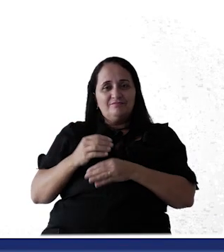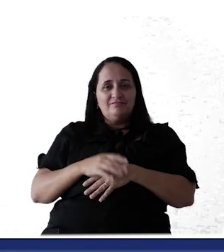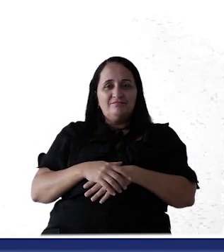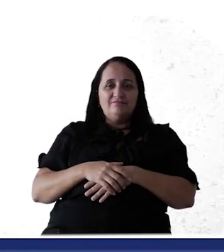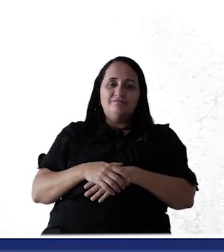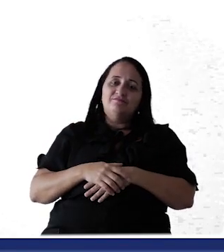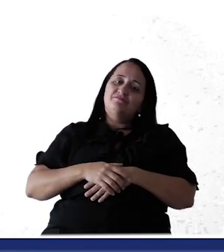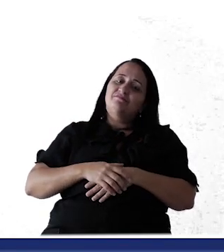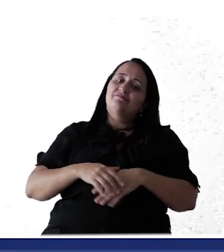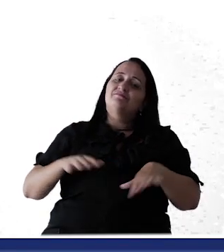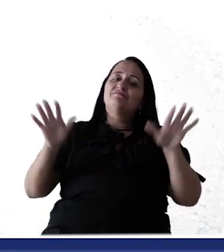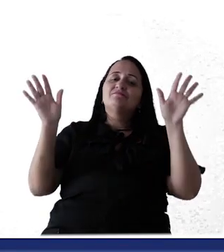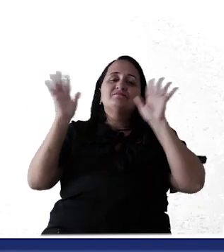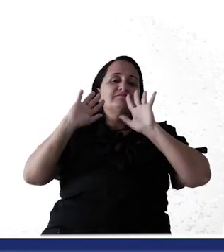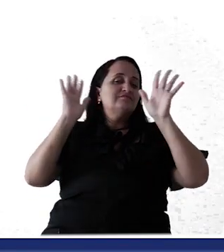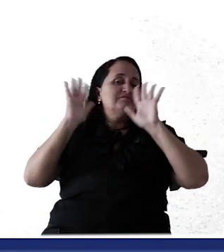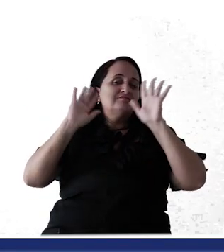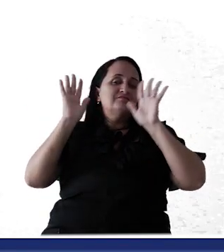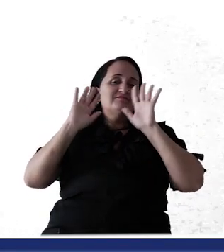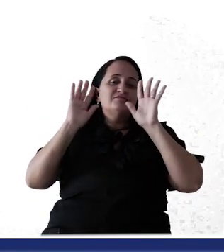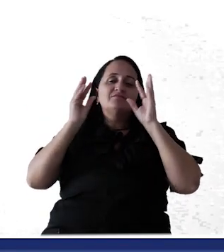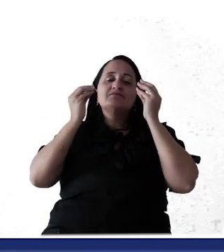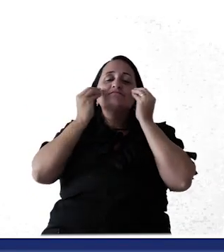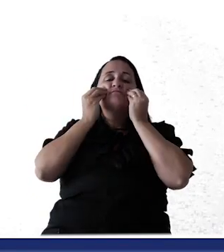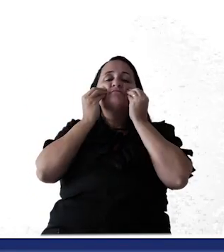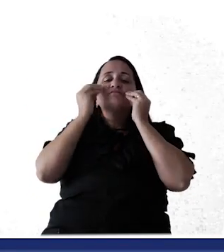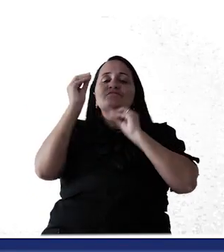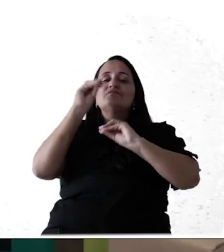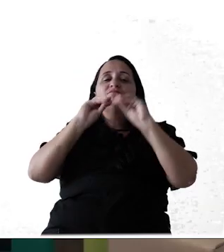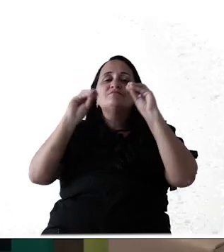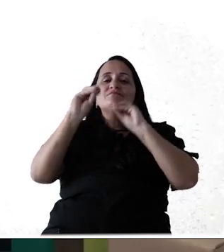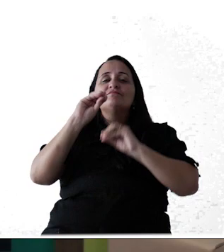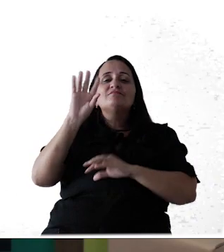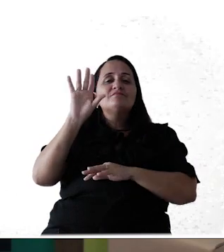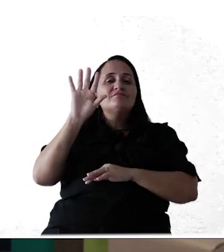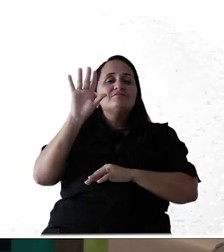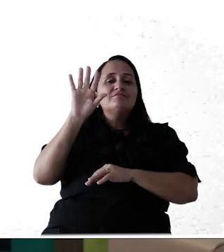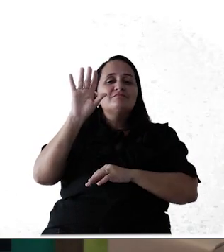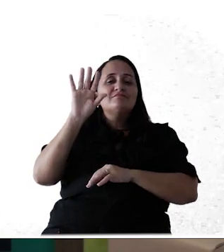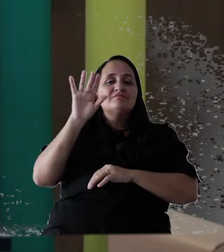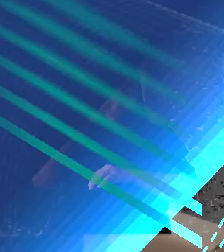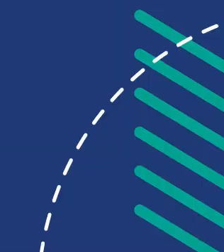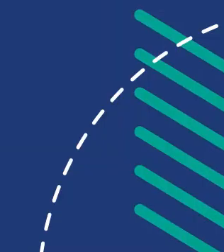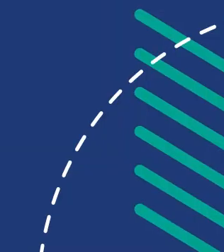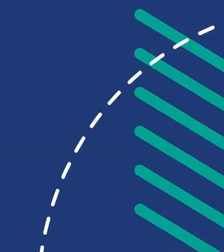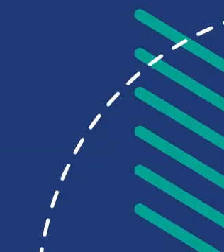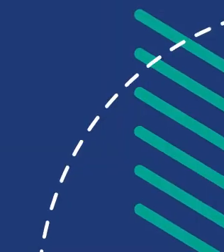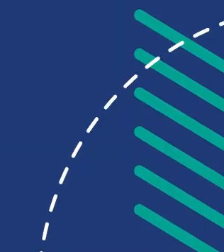vocês? Tchau, tchau. Beijinhos. Até mais.